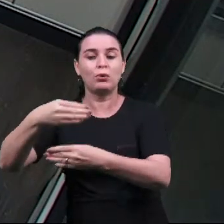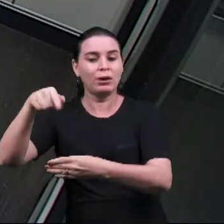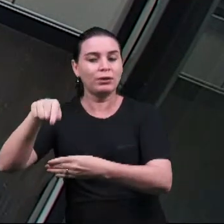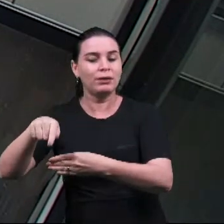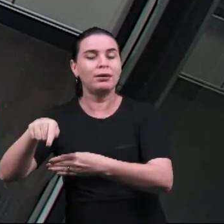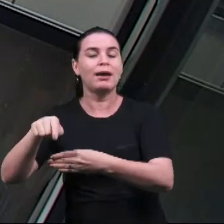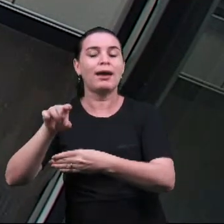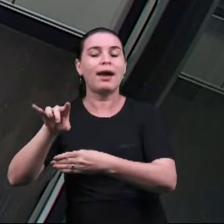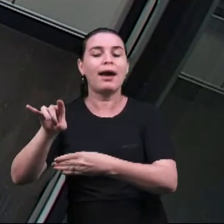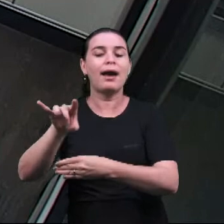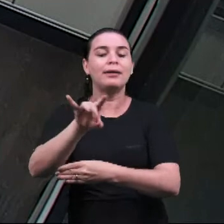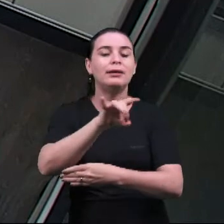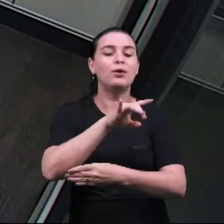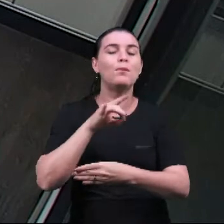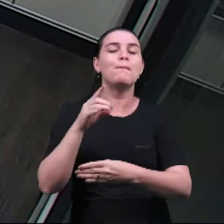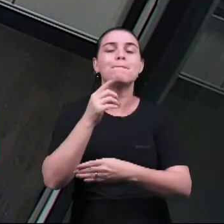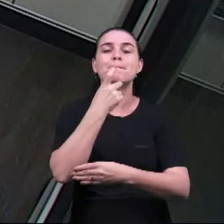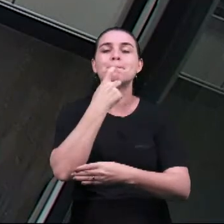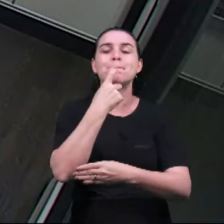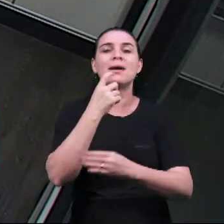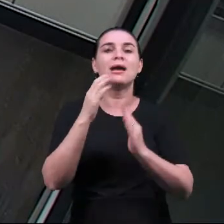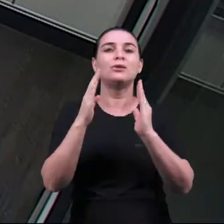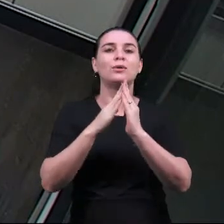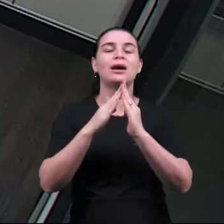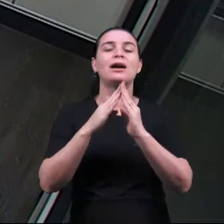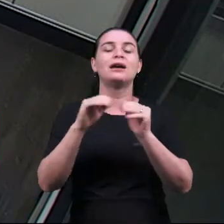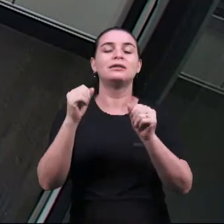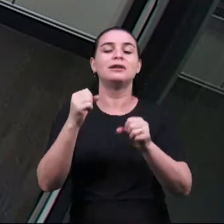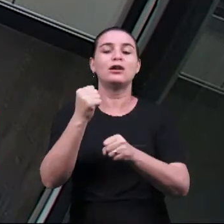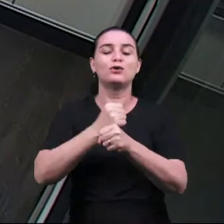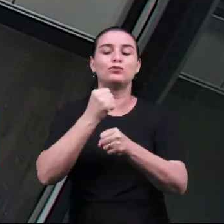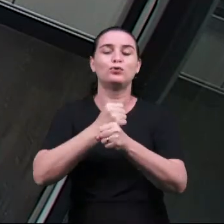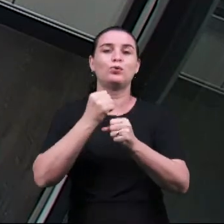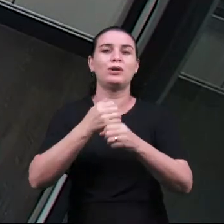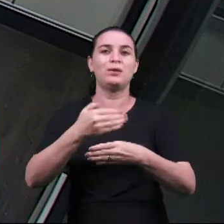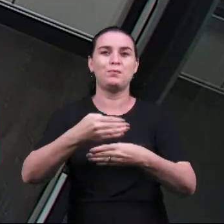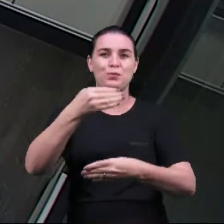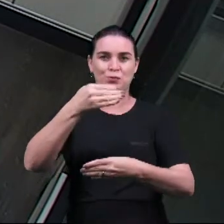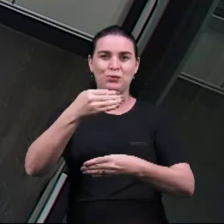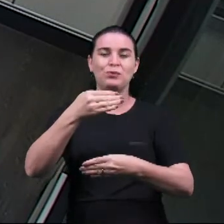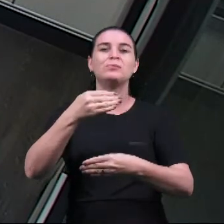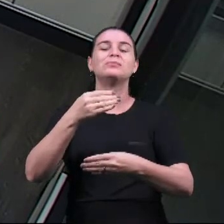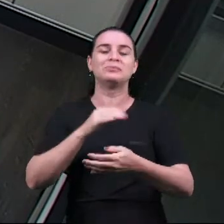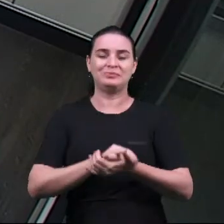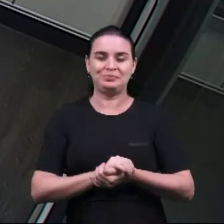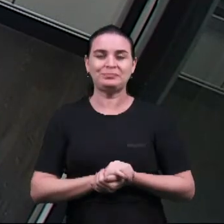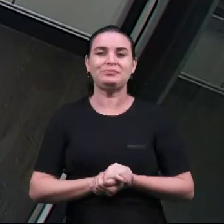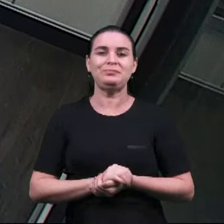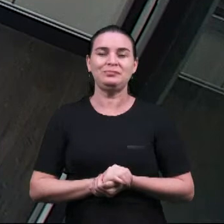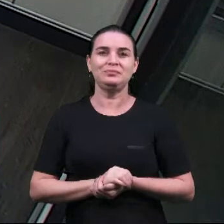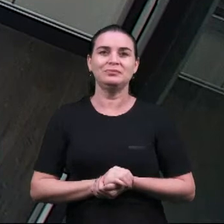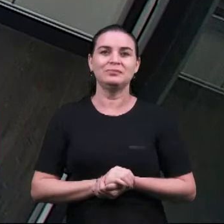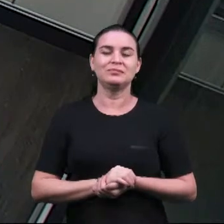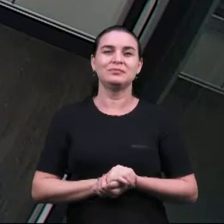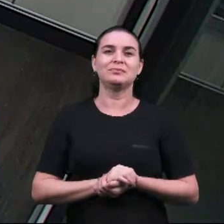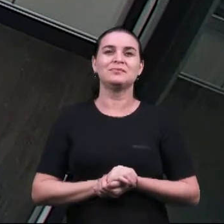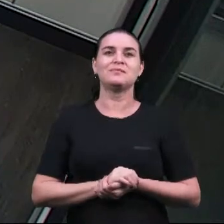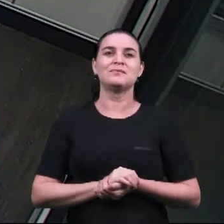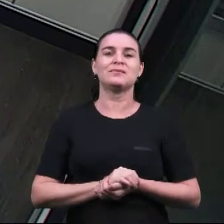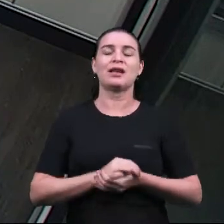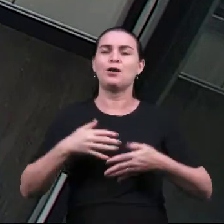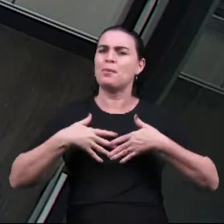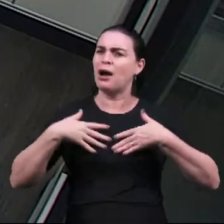nós que amamos a obra, que amamos fazer a obra. Essa vai ser a palavra. Tá certo. Pastor Marcelo, uma honra recebê-lo